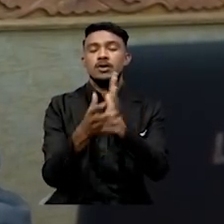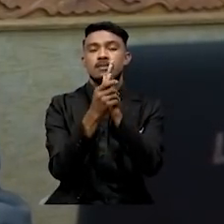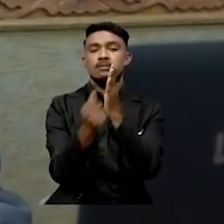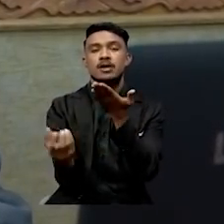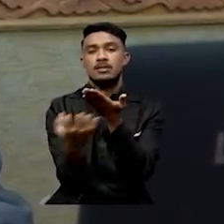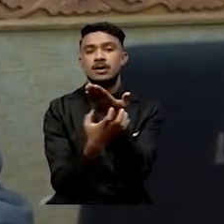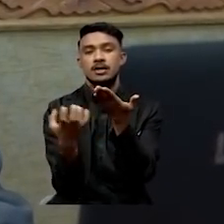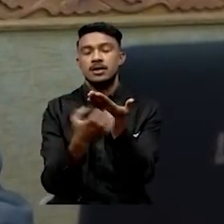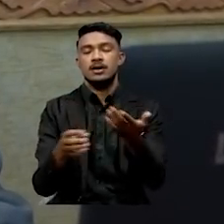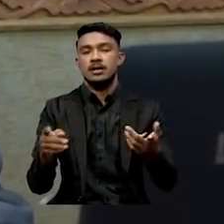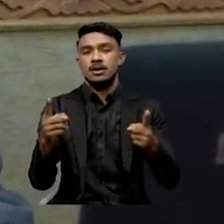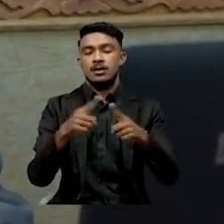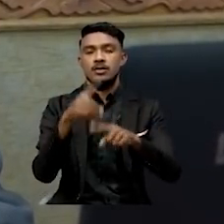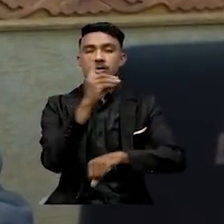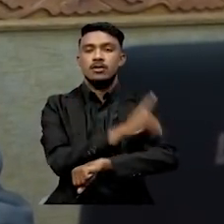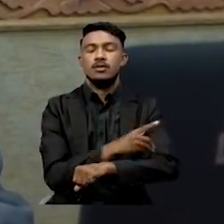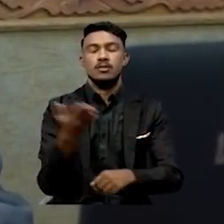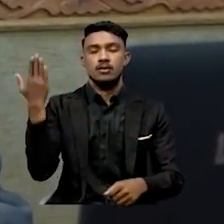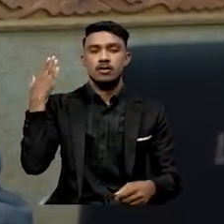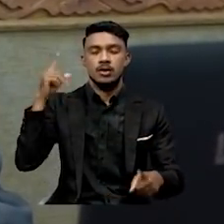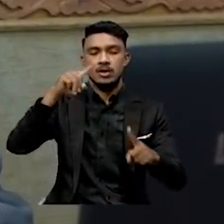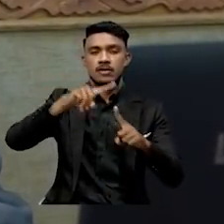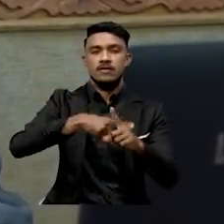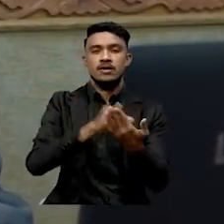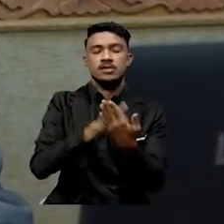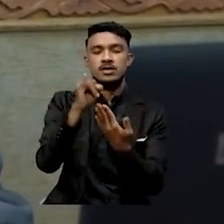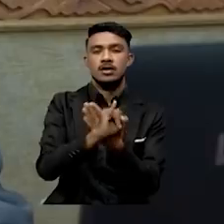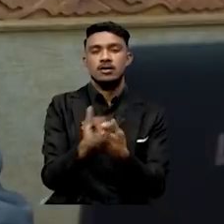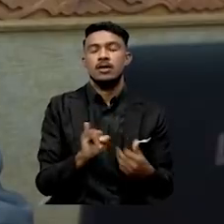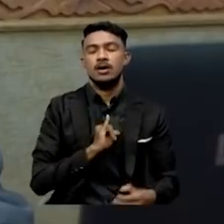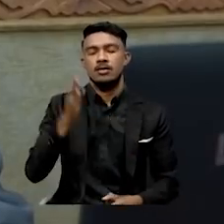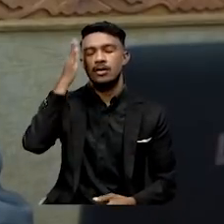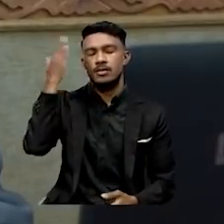oen lorong. Ulo que é janeiro la sala né ao se lembra ela